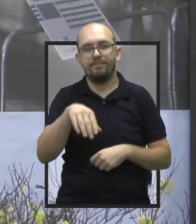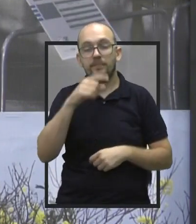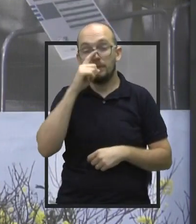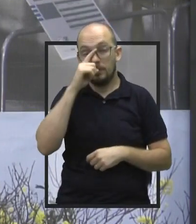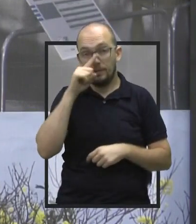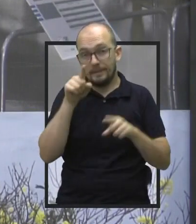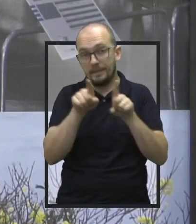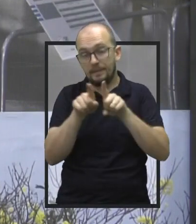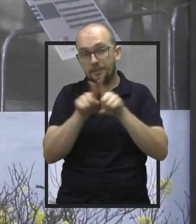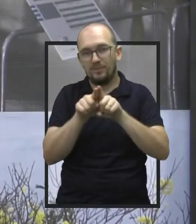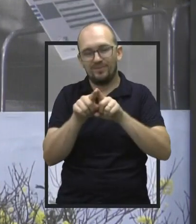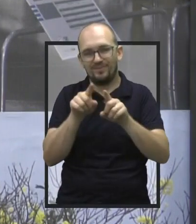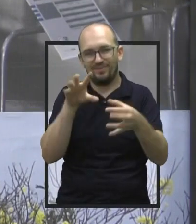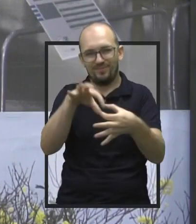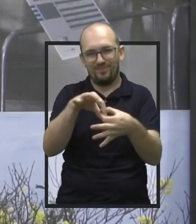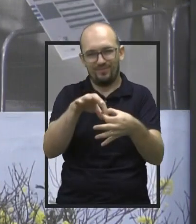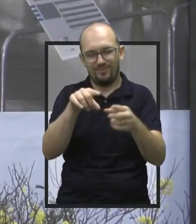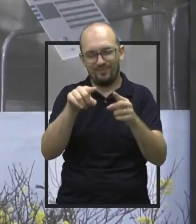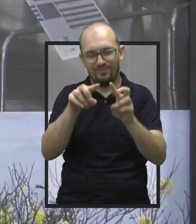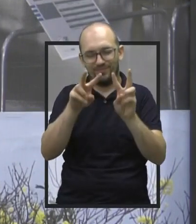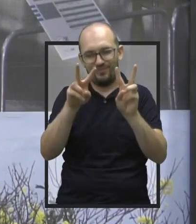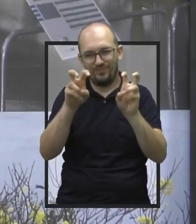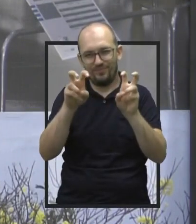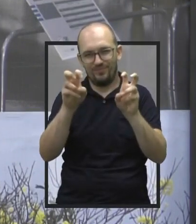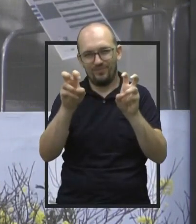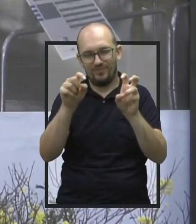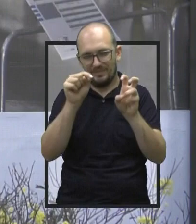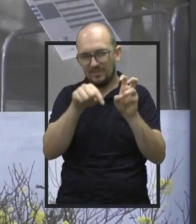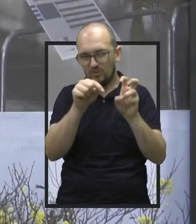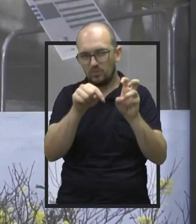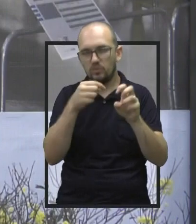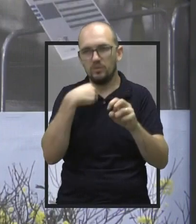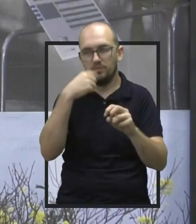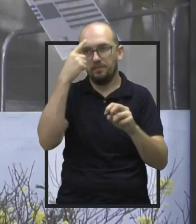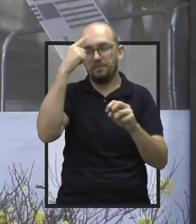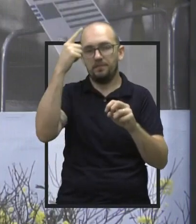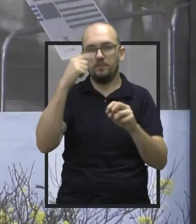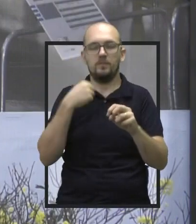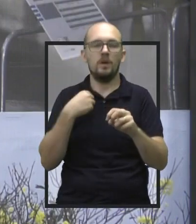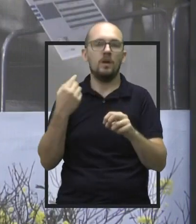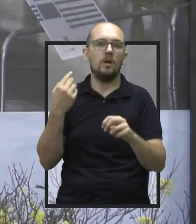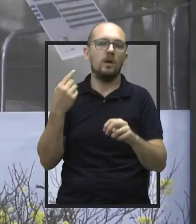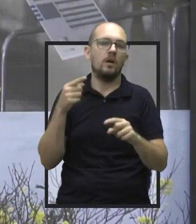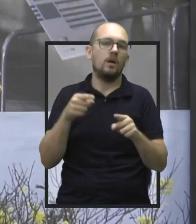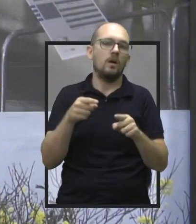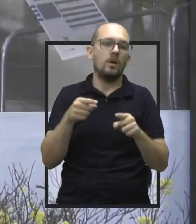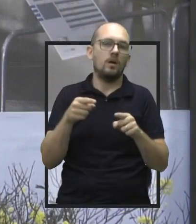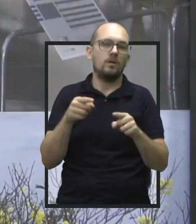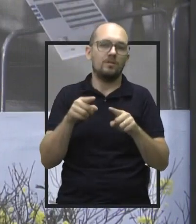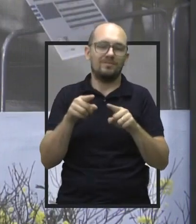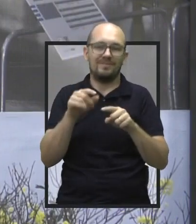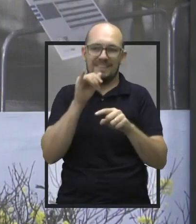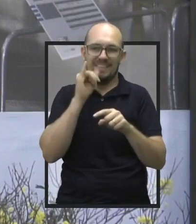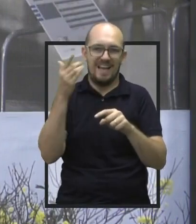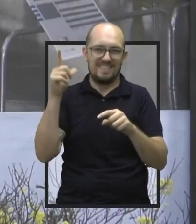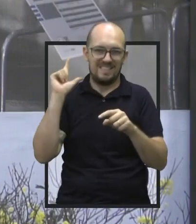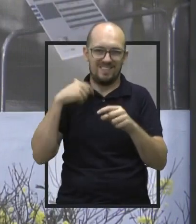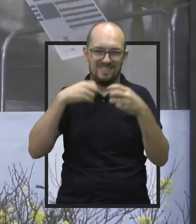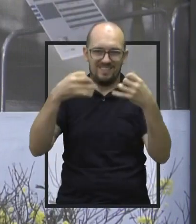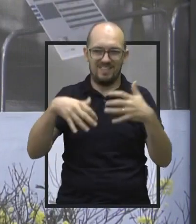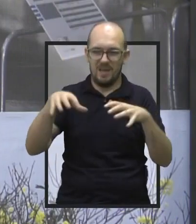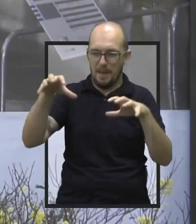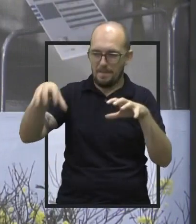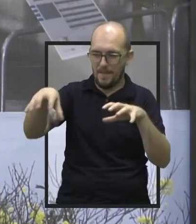falando ainda então sobre isso, eu comentei também sobre a zona industrial que a gente tem,